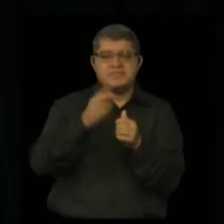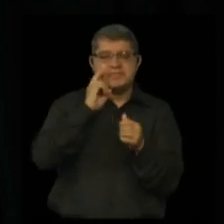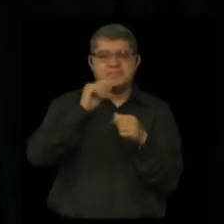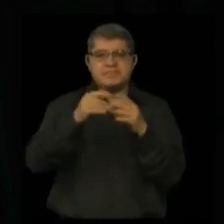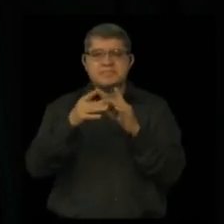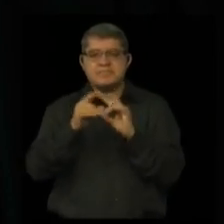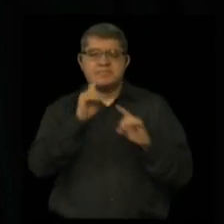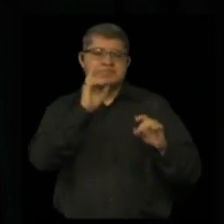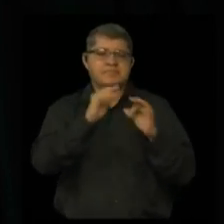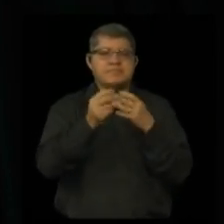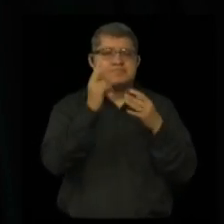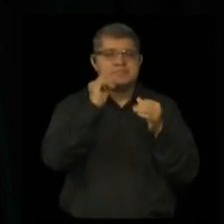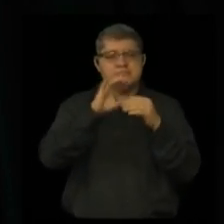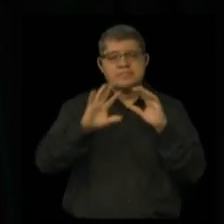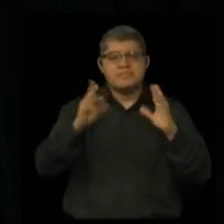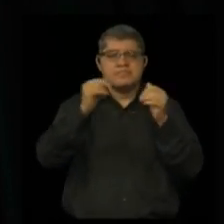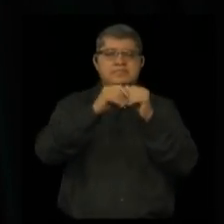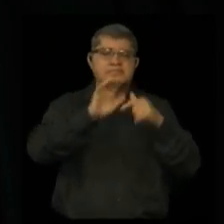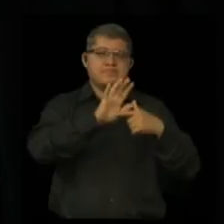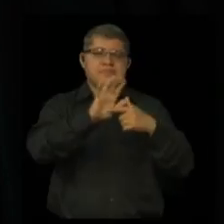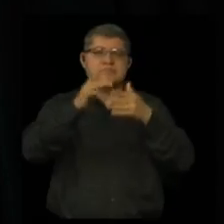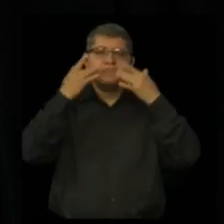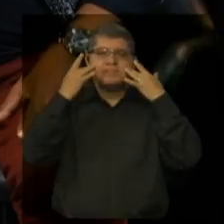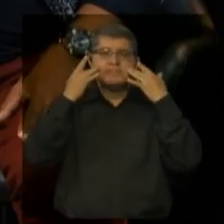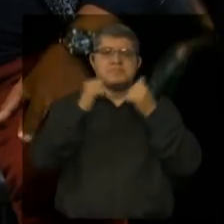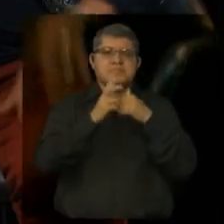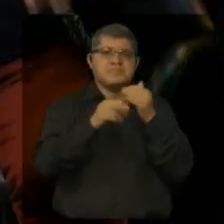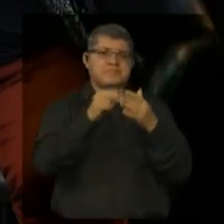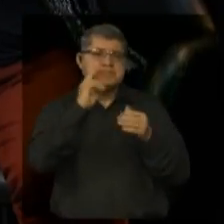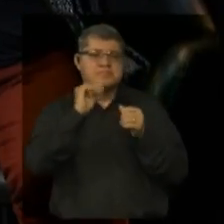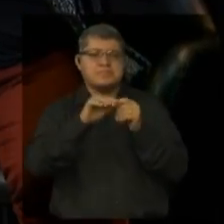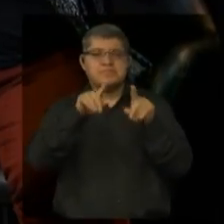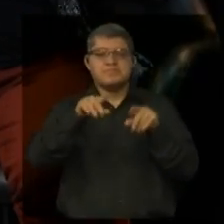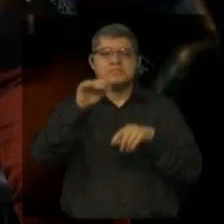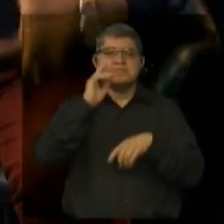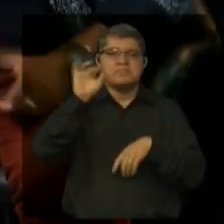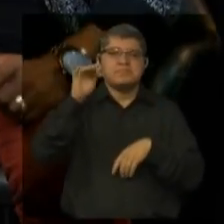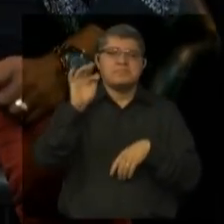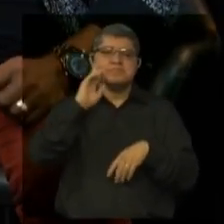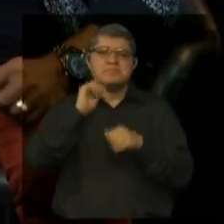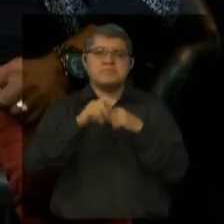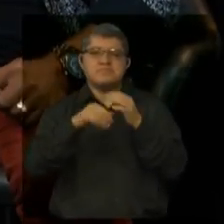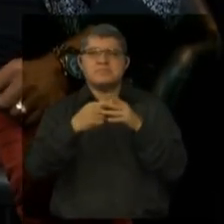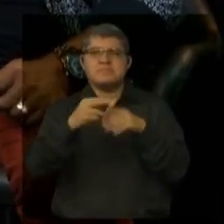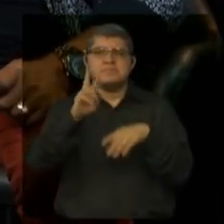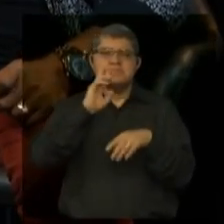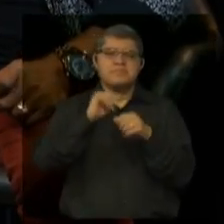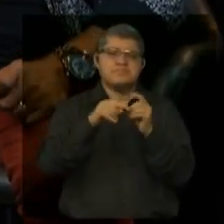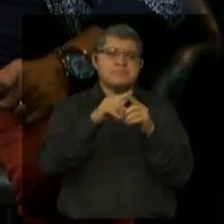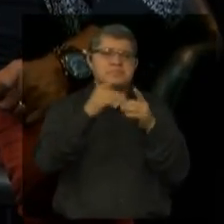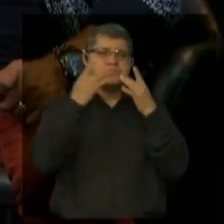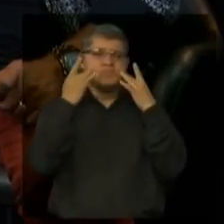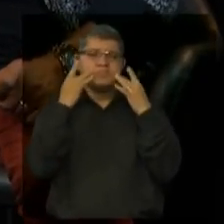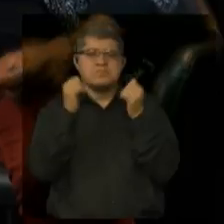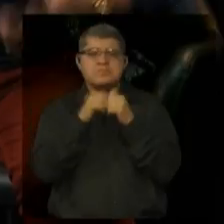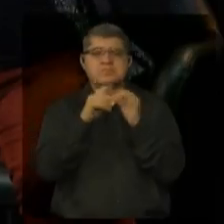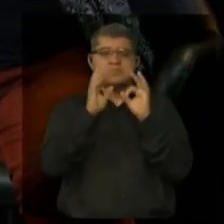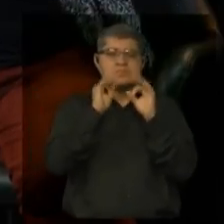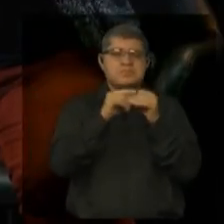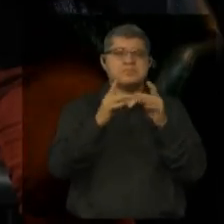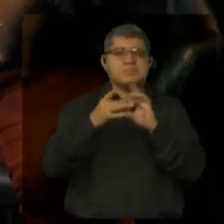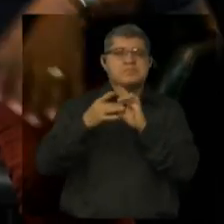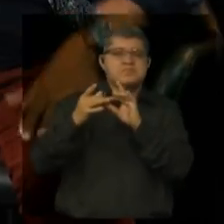duas carreiras? Eu estou com um espetáculo em cartaz, em Fortaleza, o Voo das Borboletas, com o Introspecto Cia de Teatro. Estou